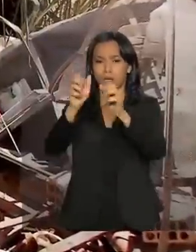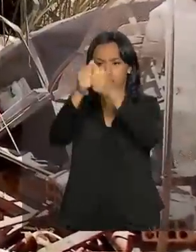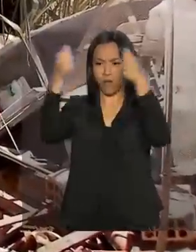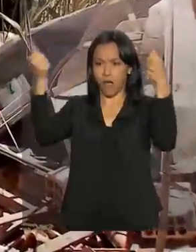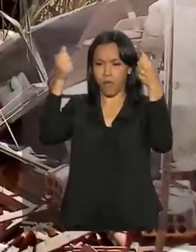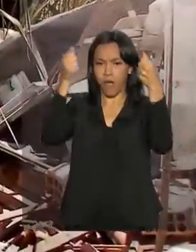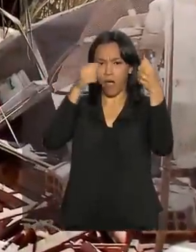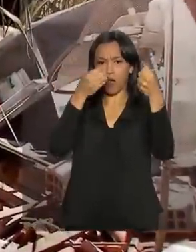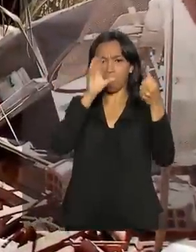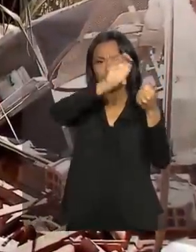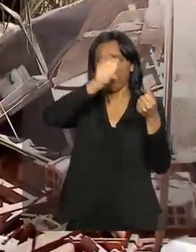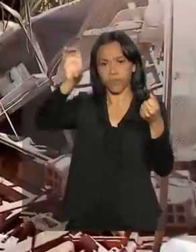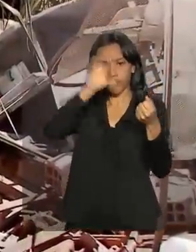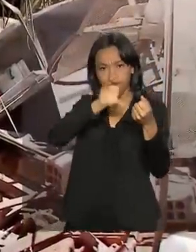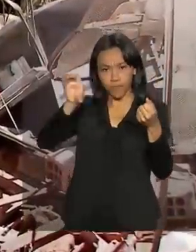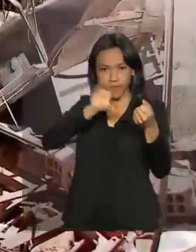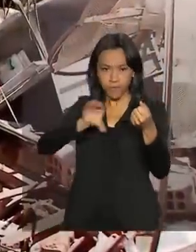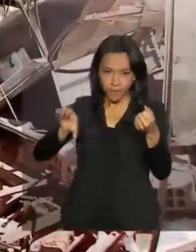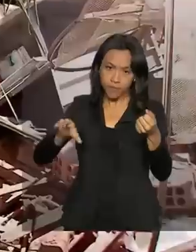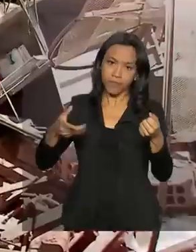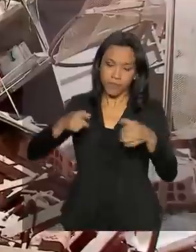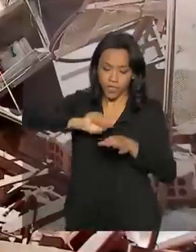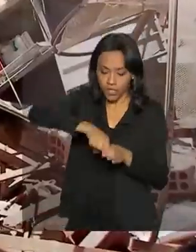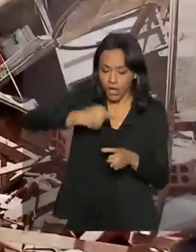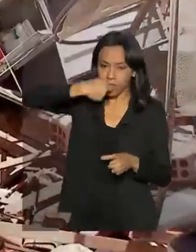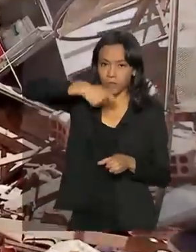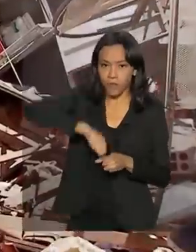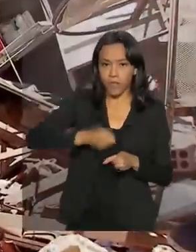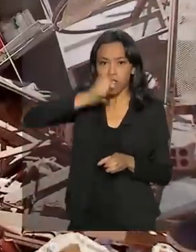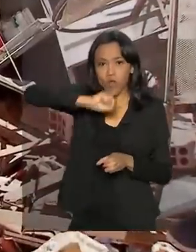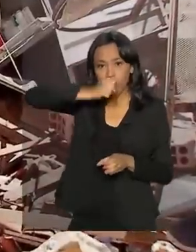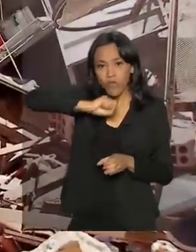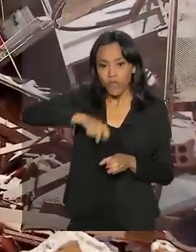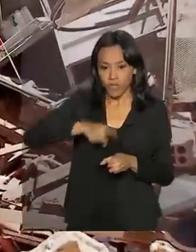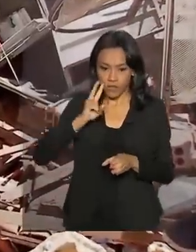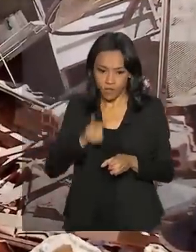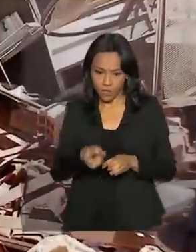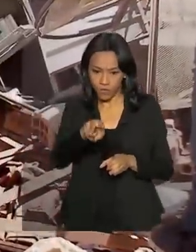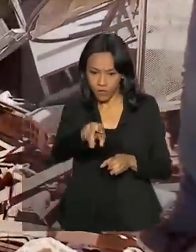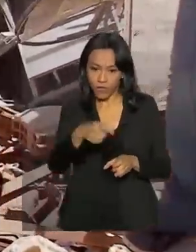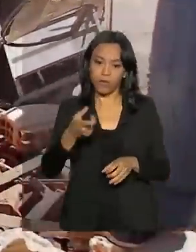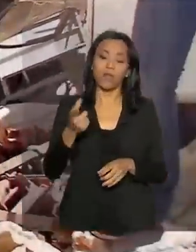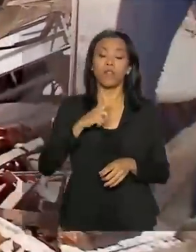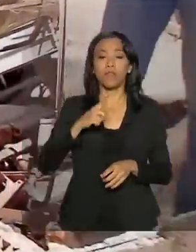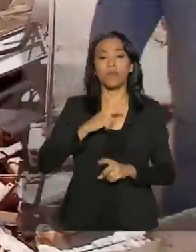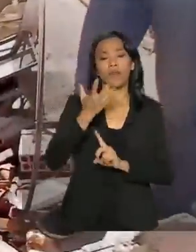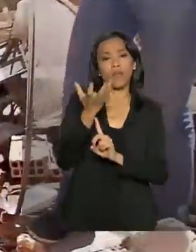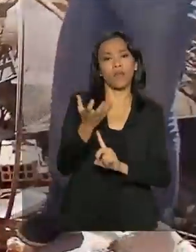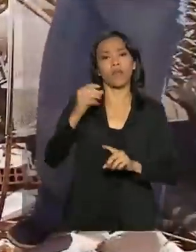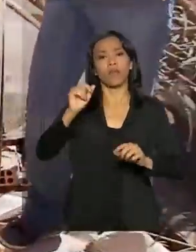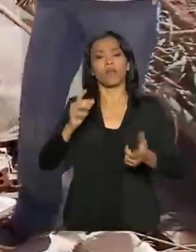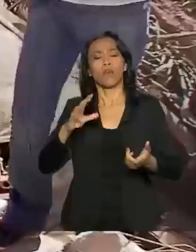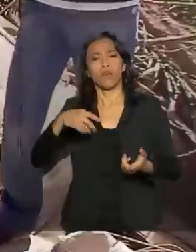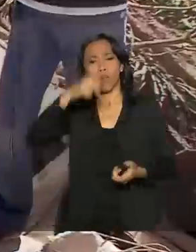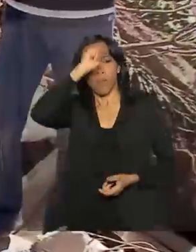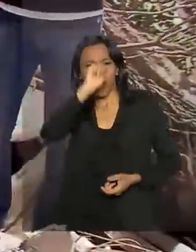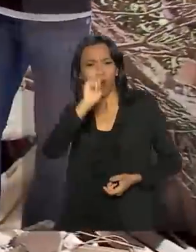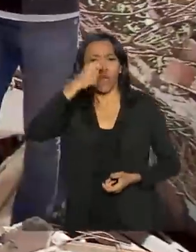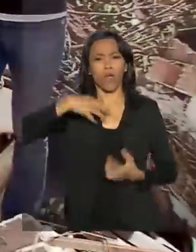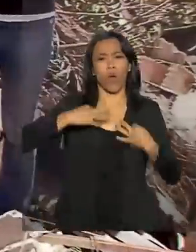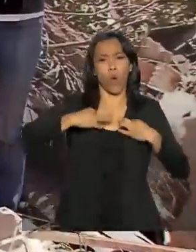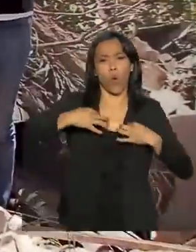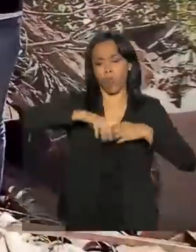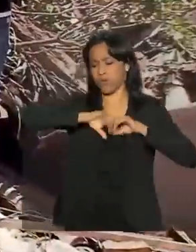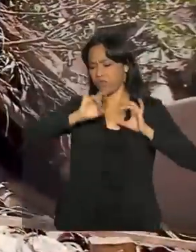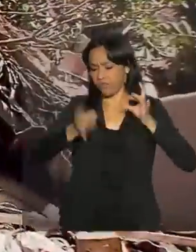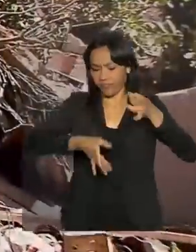que são geralmente usados para guardar mantimentos. A gente tem também aqui uma antena parabólica, roupas no chão, boné. A gente